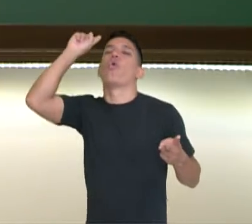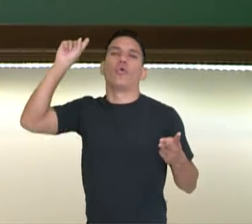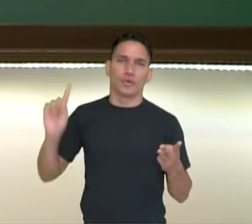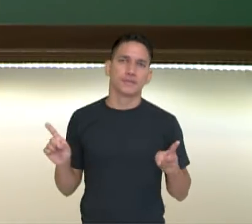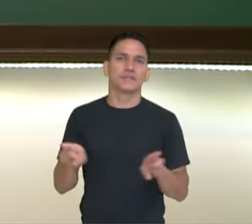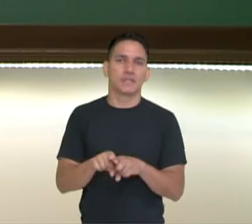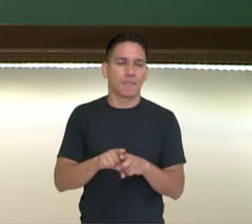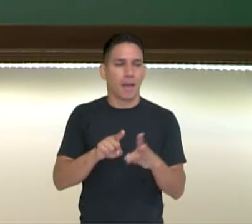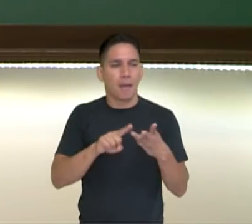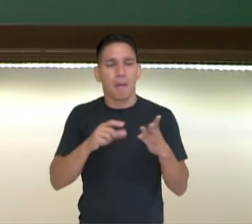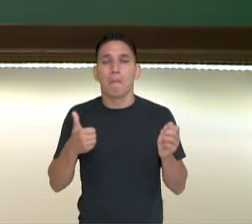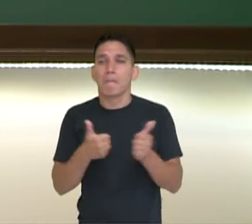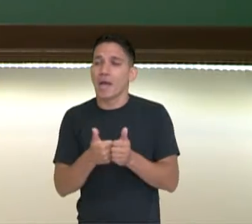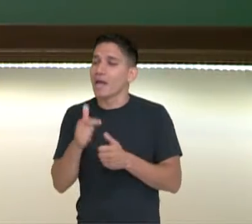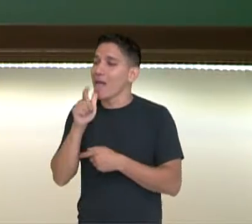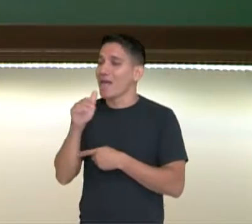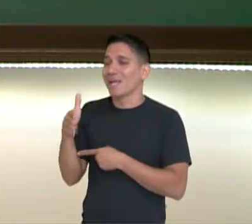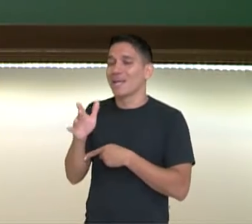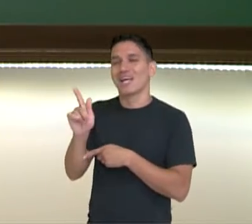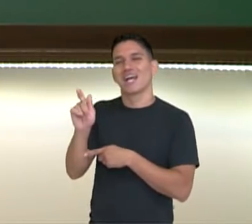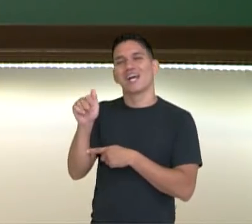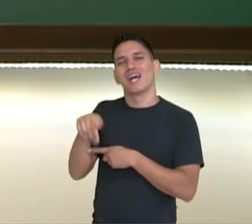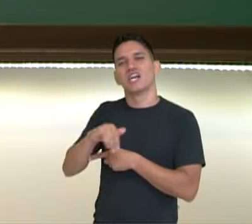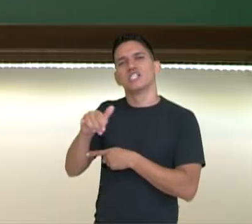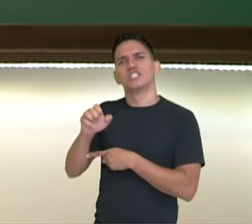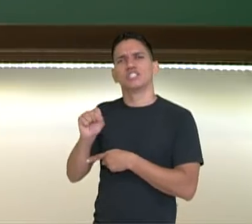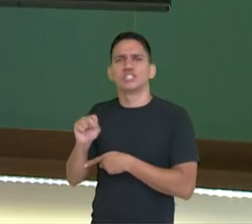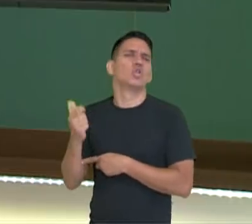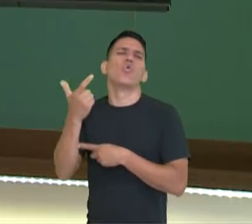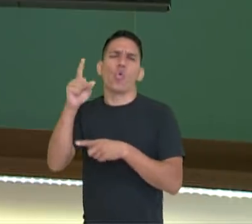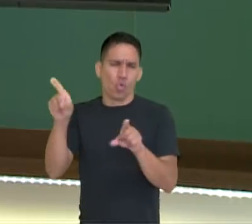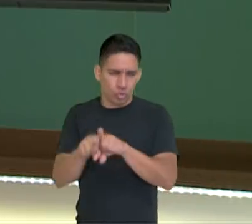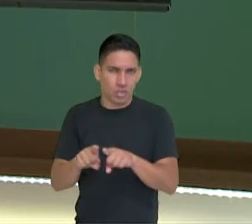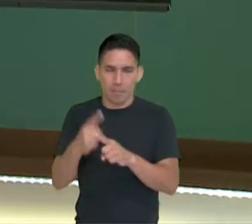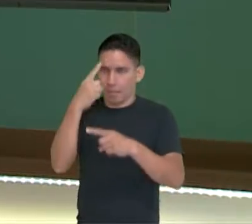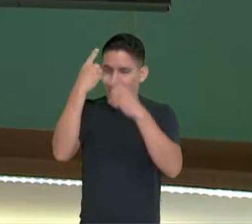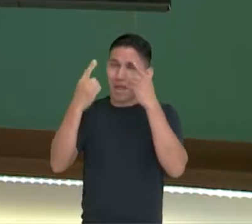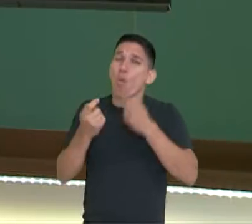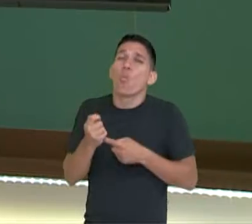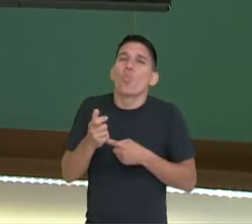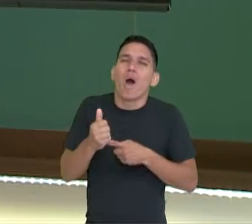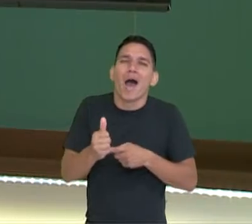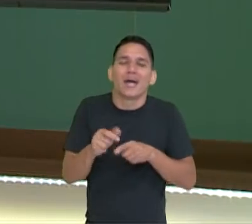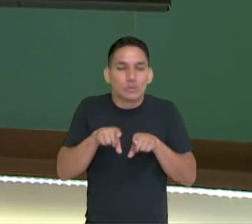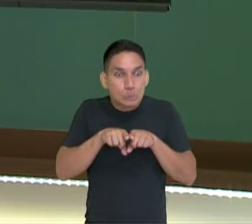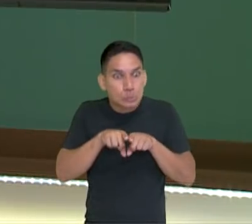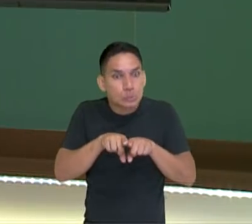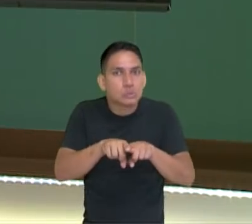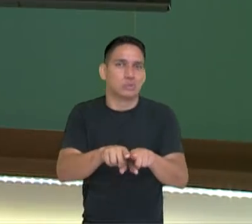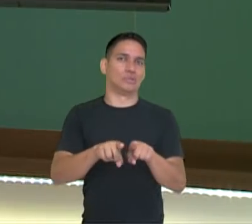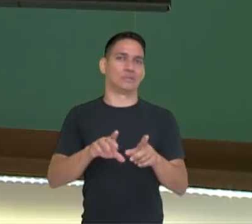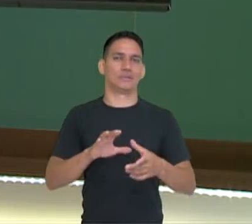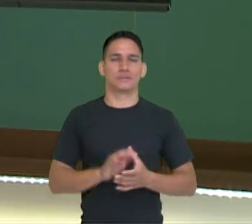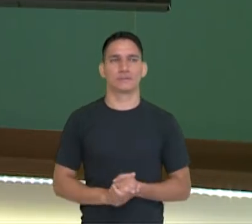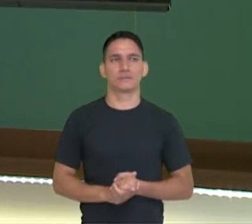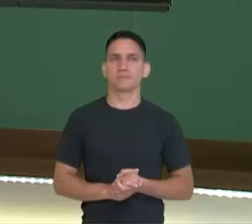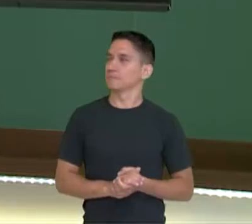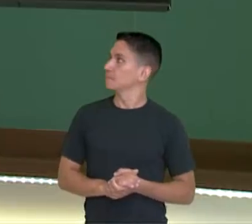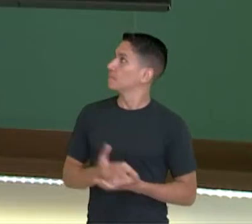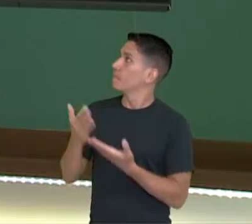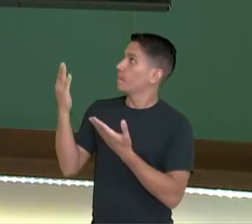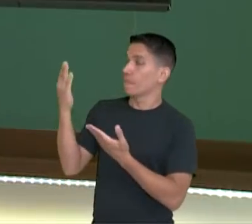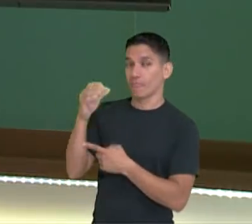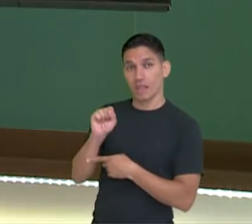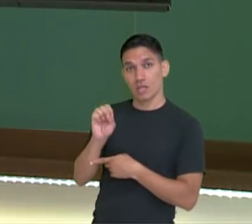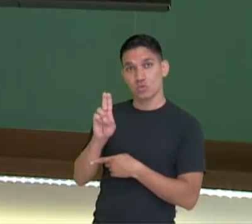rio Ganges você tem outro desenvolvimento de escrita também. E eles acontecem quase que ao mesmo tempo. Certo? Na